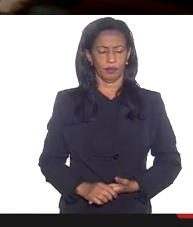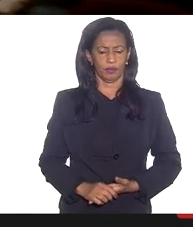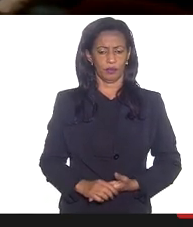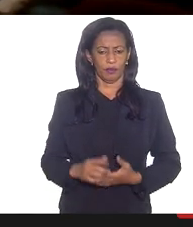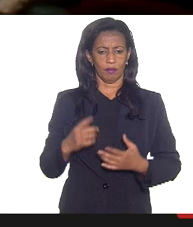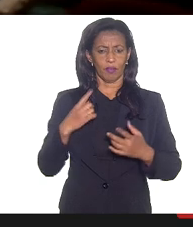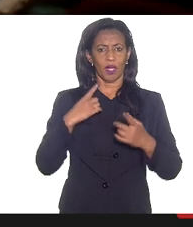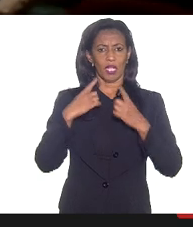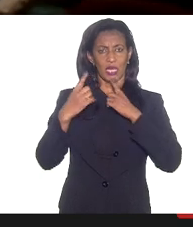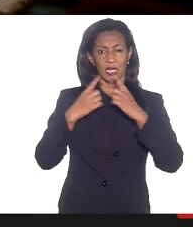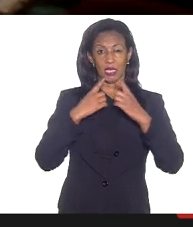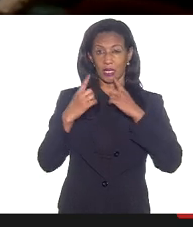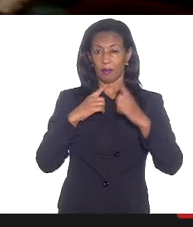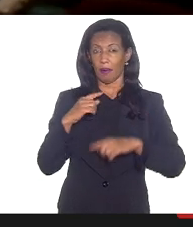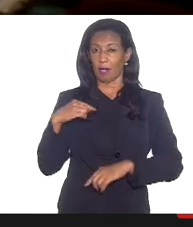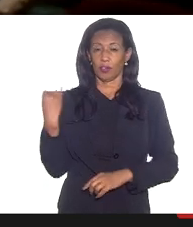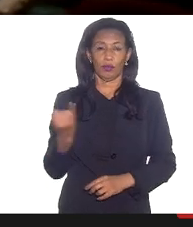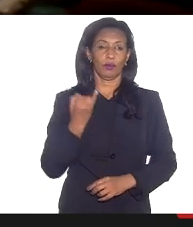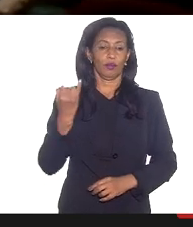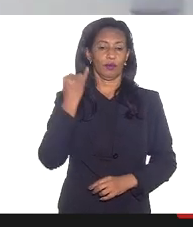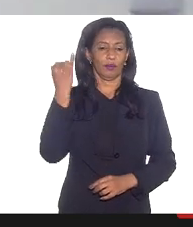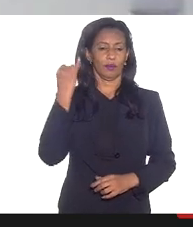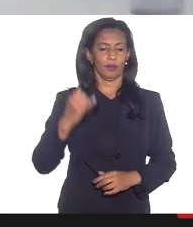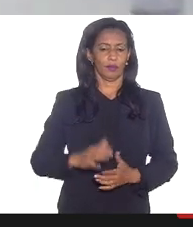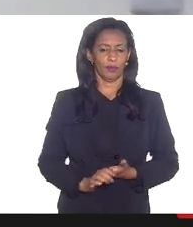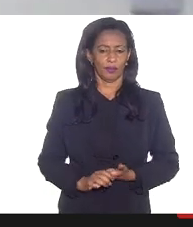Esse debate tão significativo, deputado,